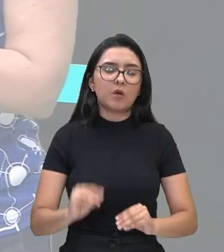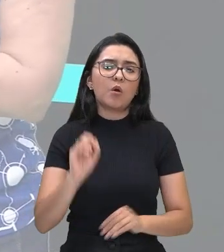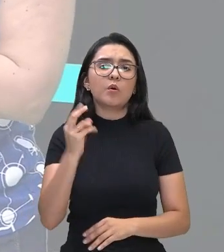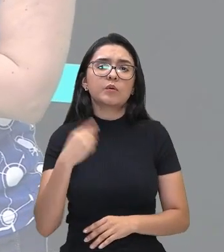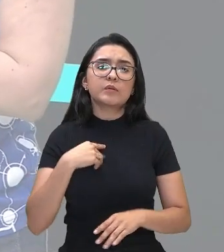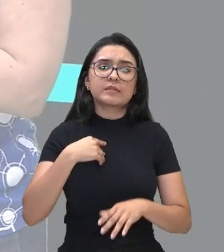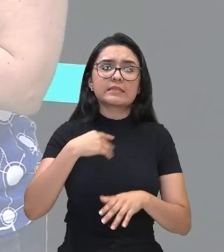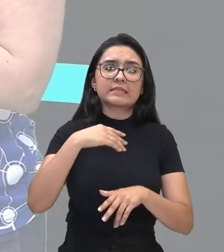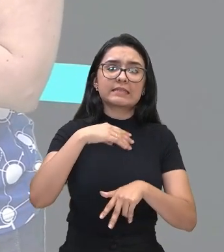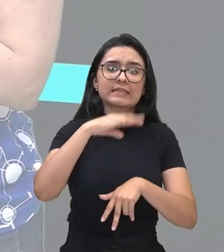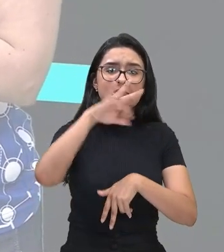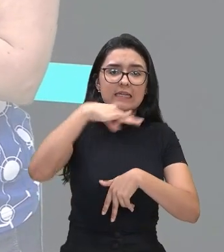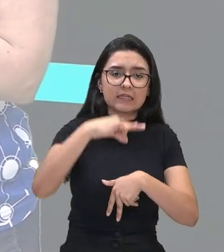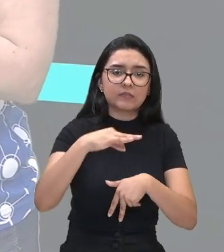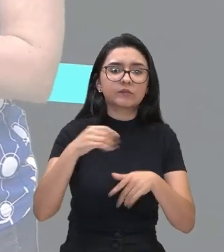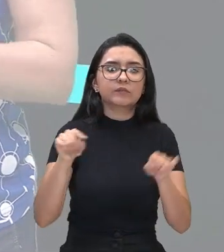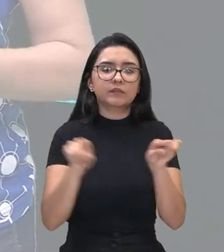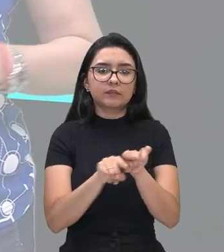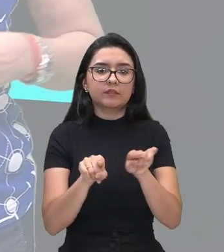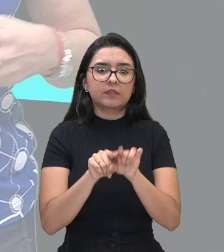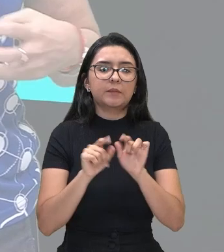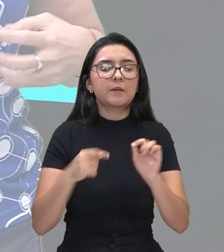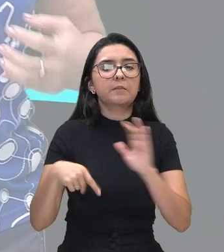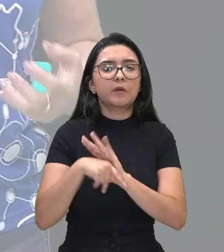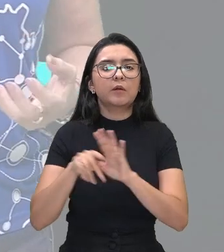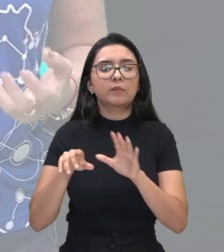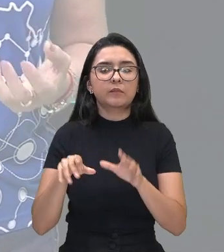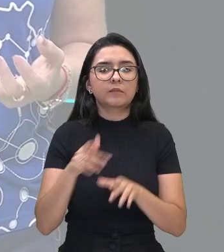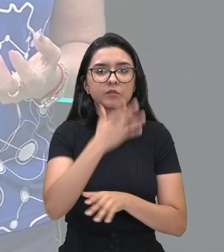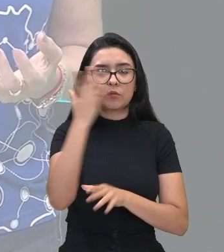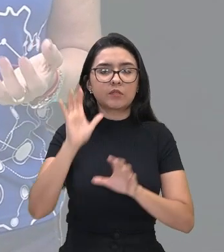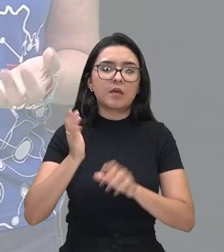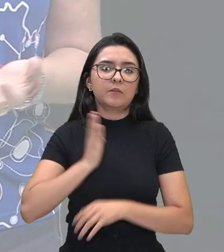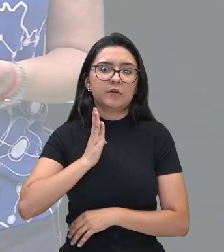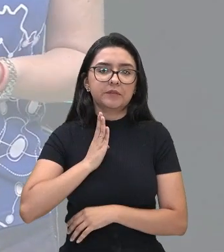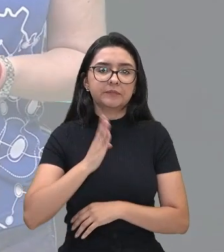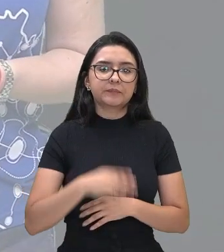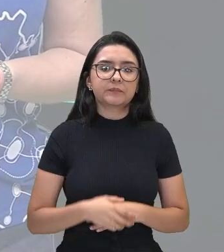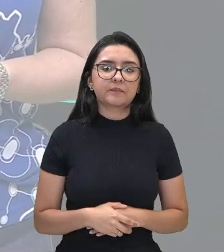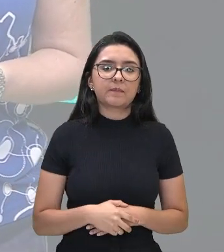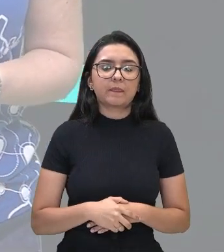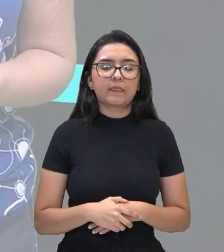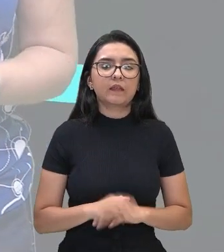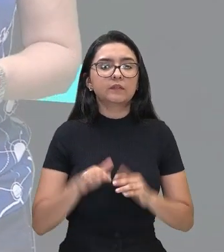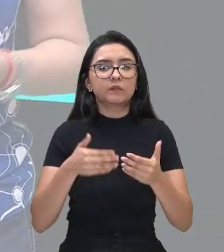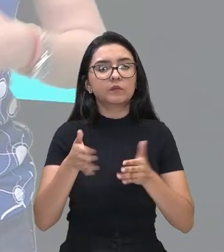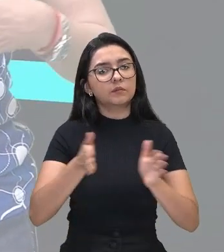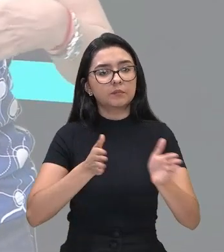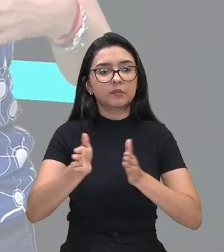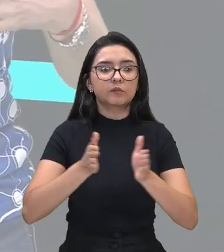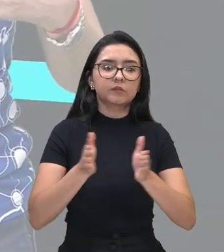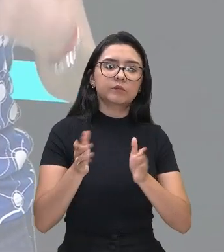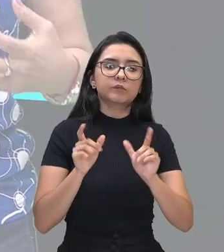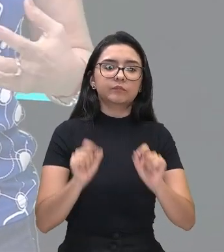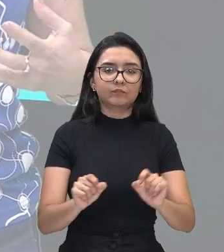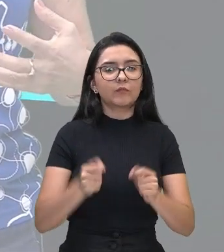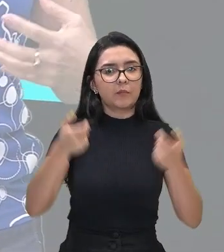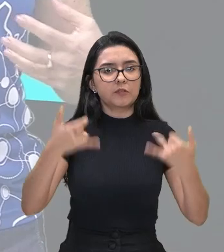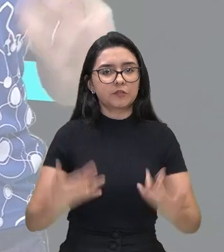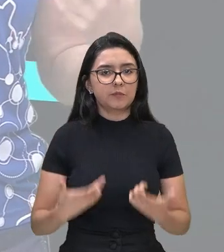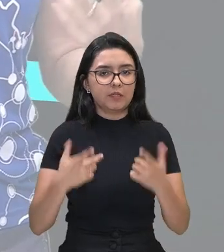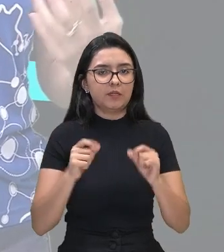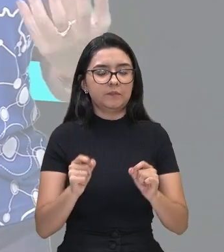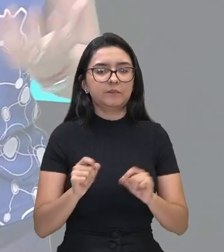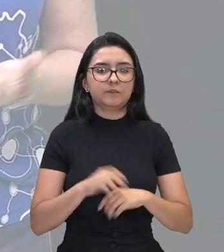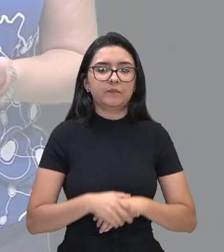santos ou da burguesia. Então, esse período, como foi falado para